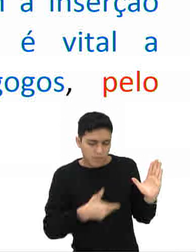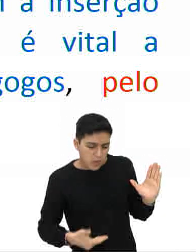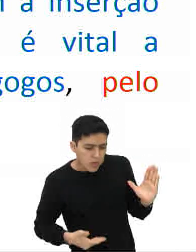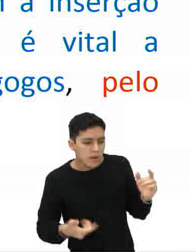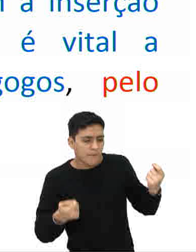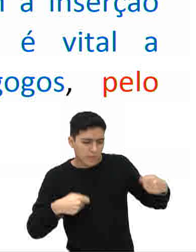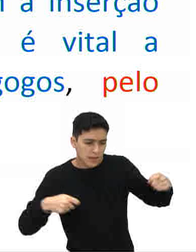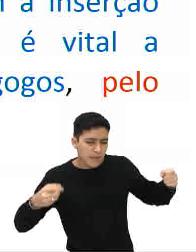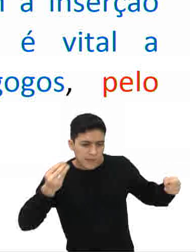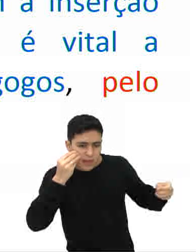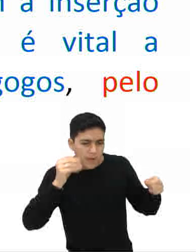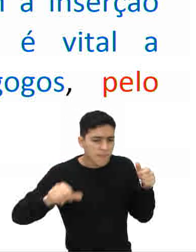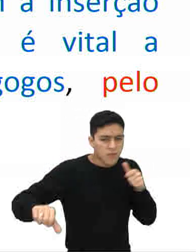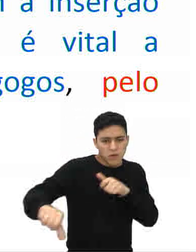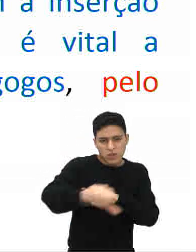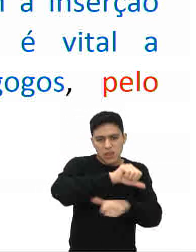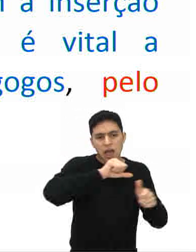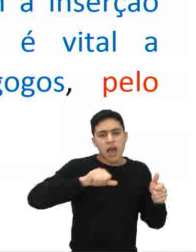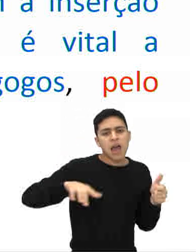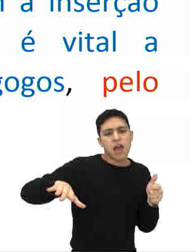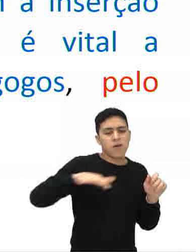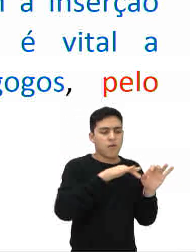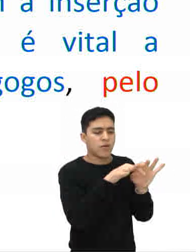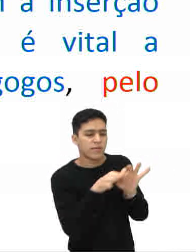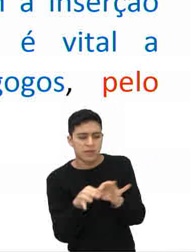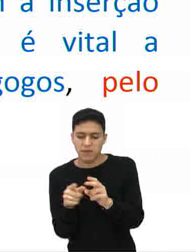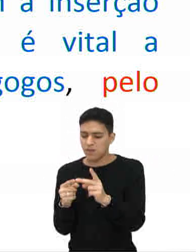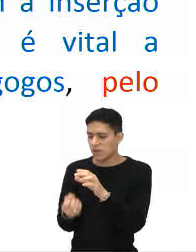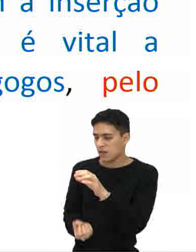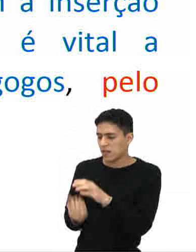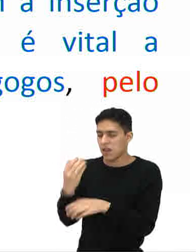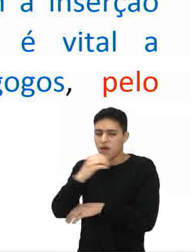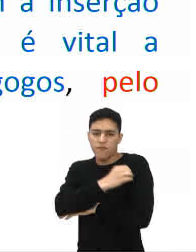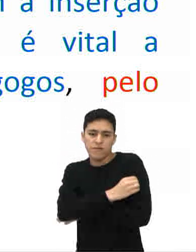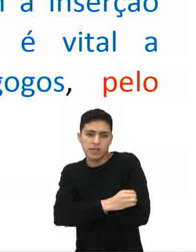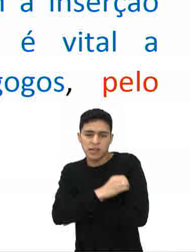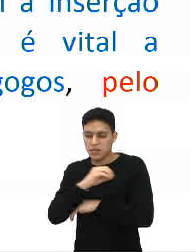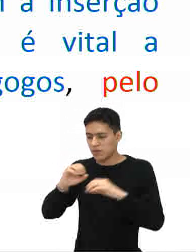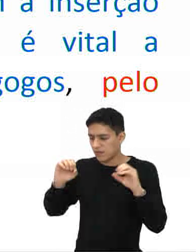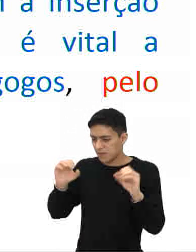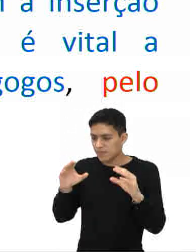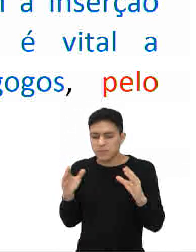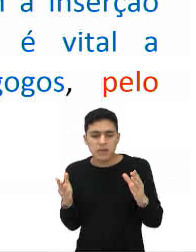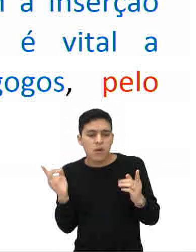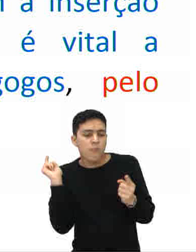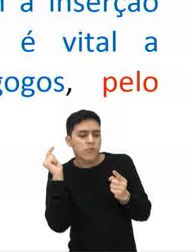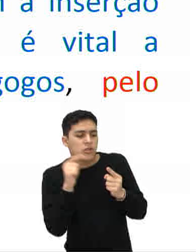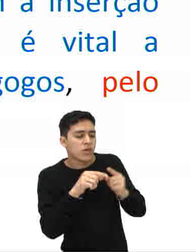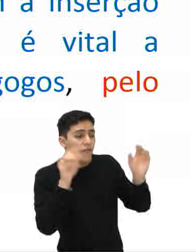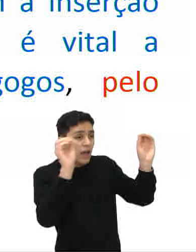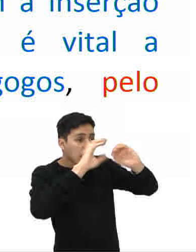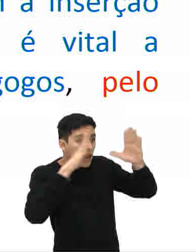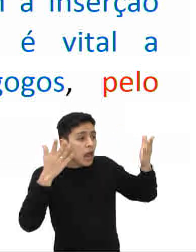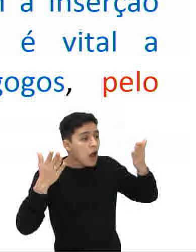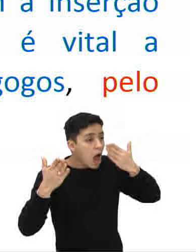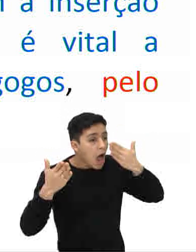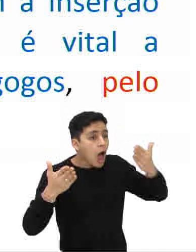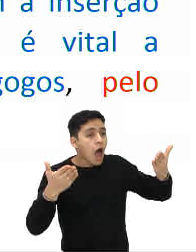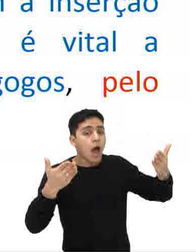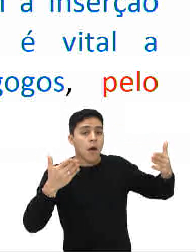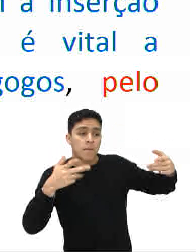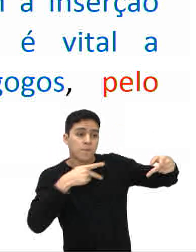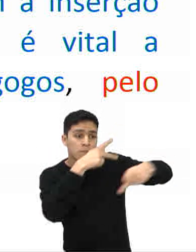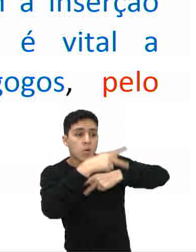alterar o cenário, a criação de oficinas educativas, visando a elucidação das massas sobre a